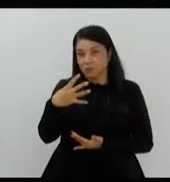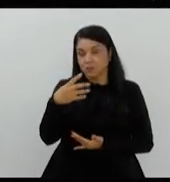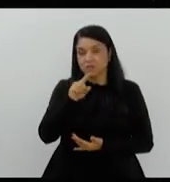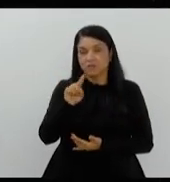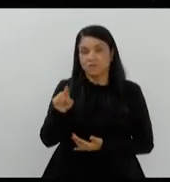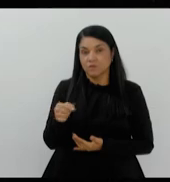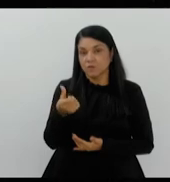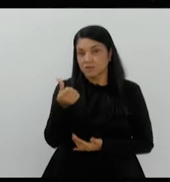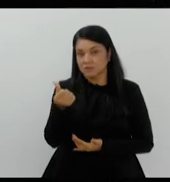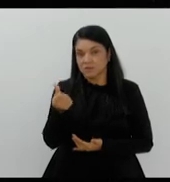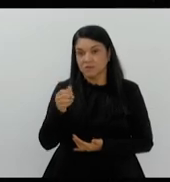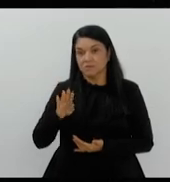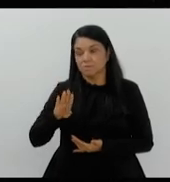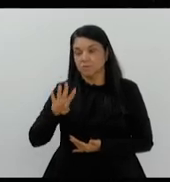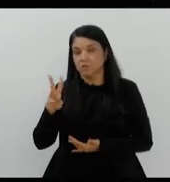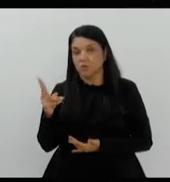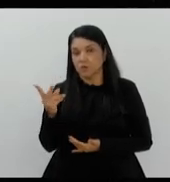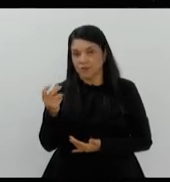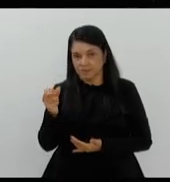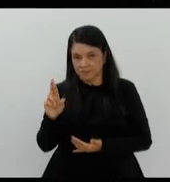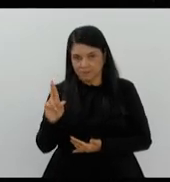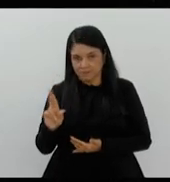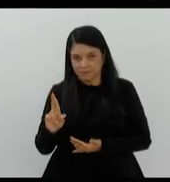de reais.